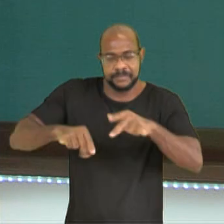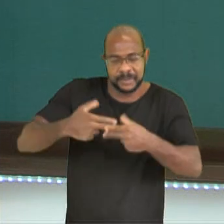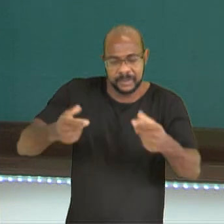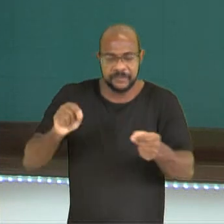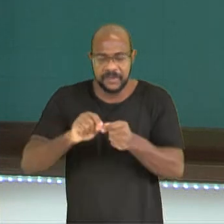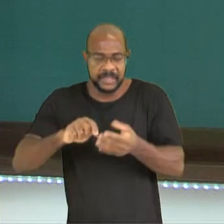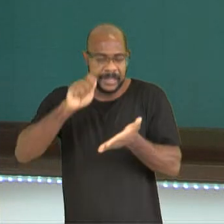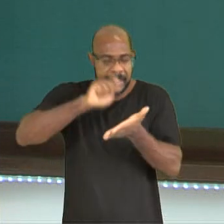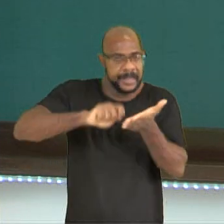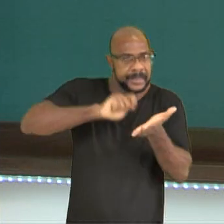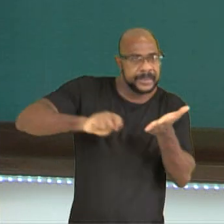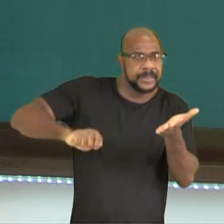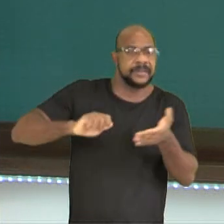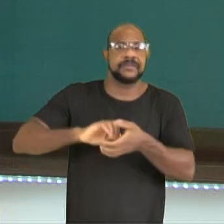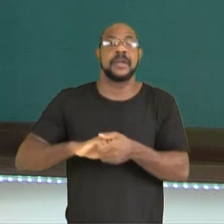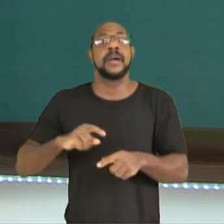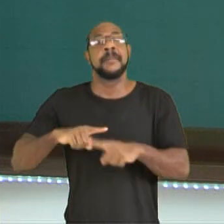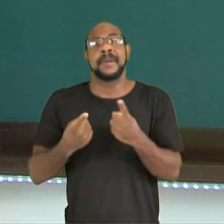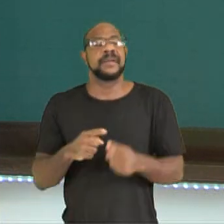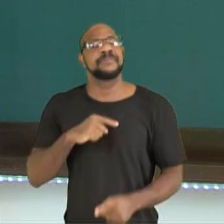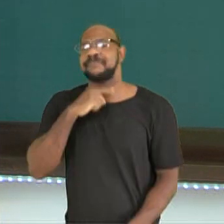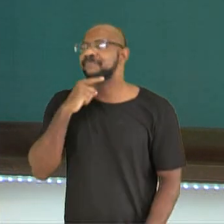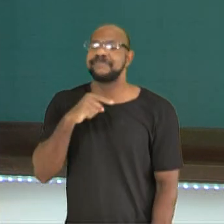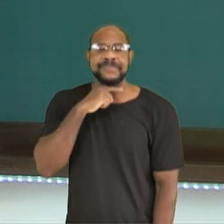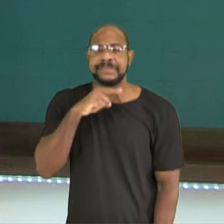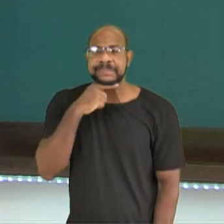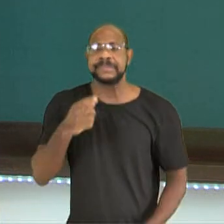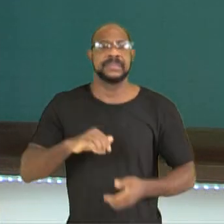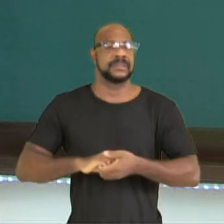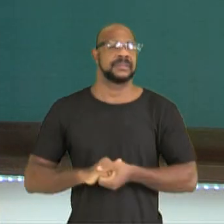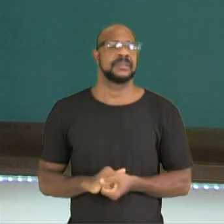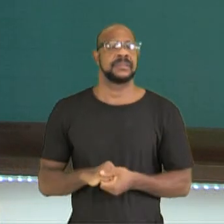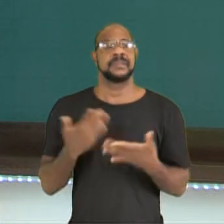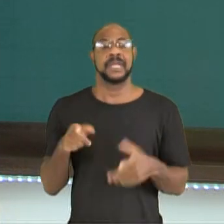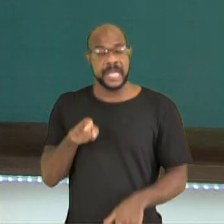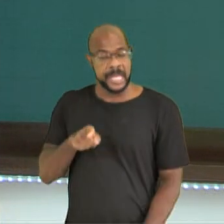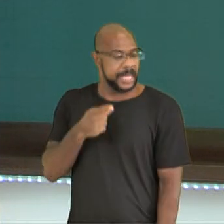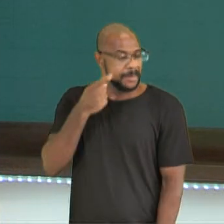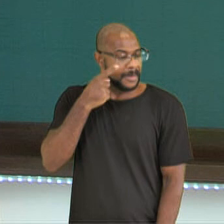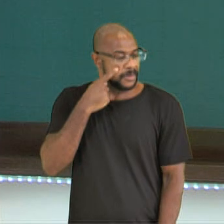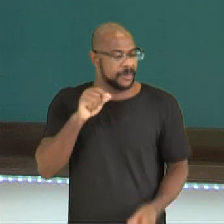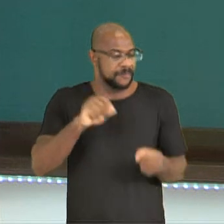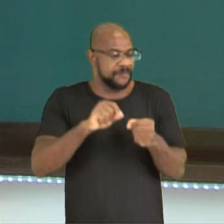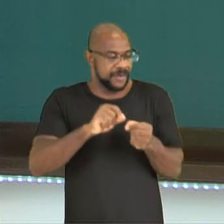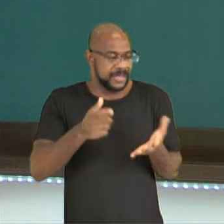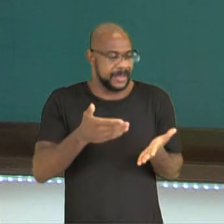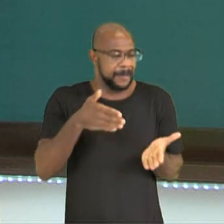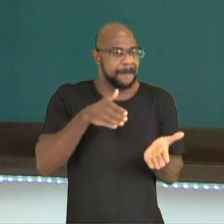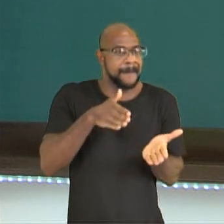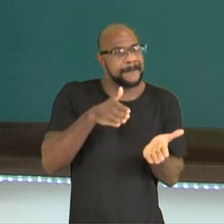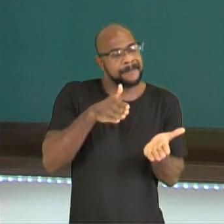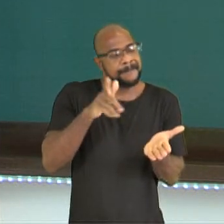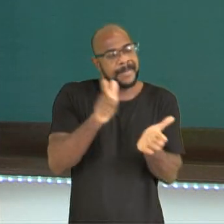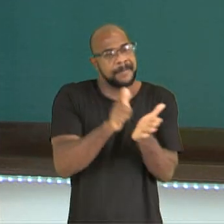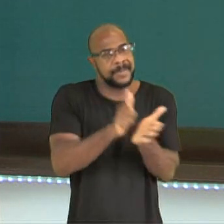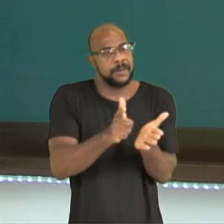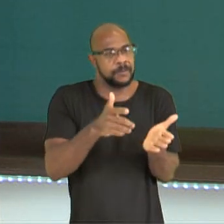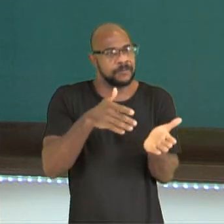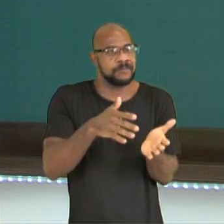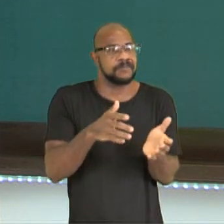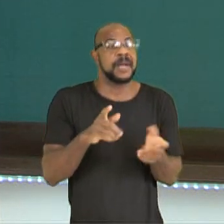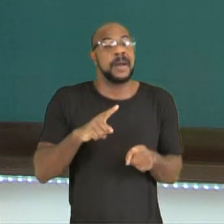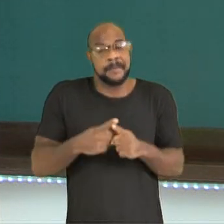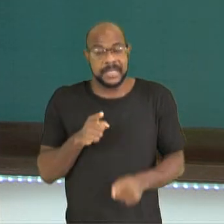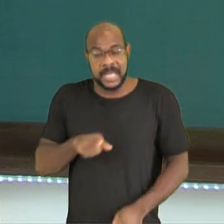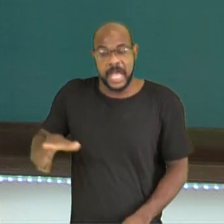seu texto, mas sempre é impedido. Veja só, ele experimentou fabricar papel clandestinamente. Eles